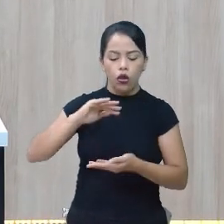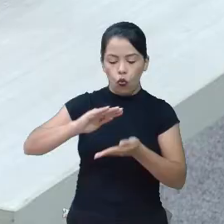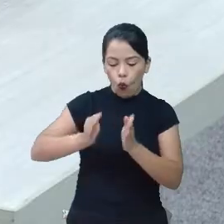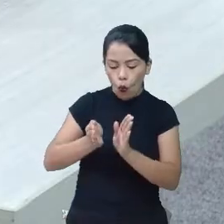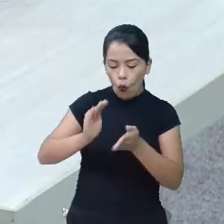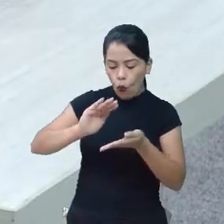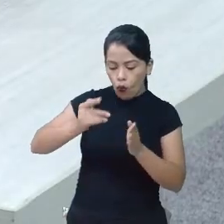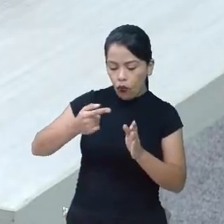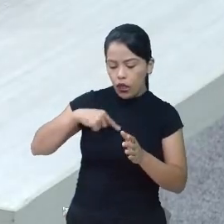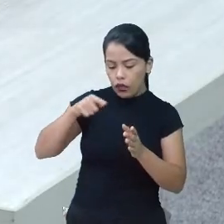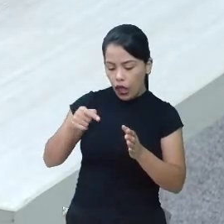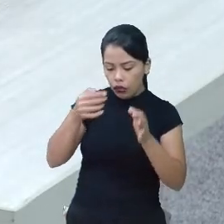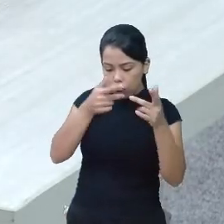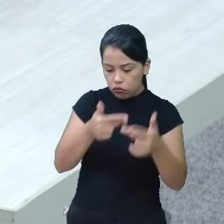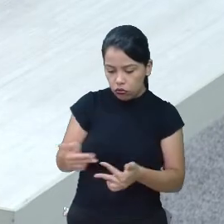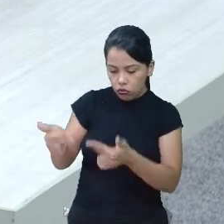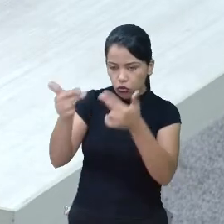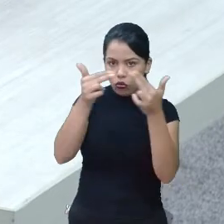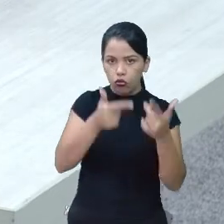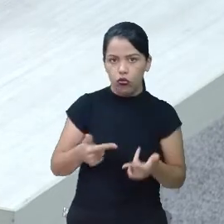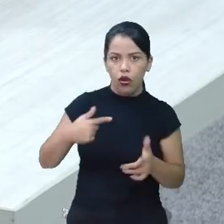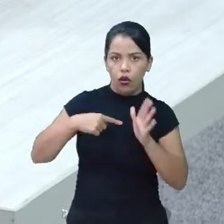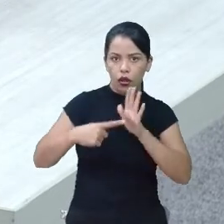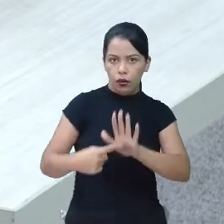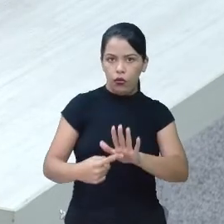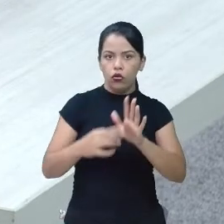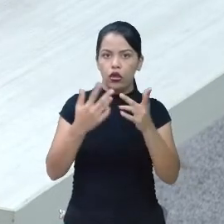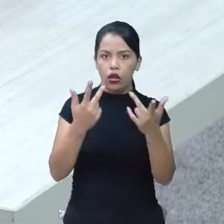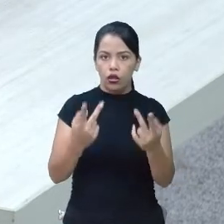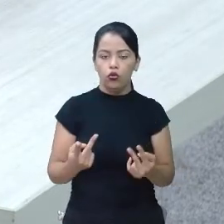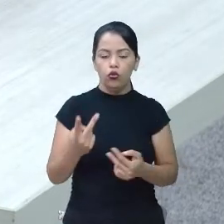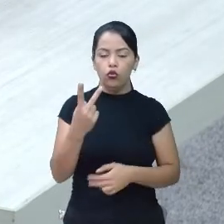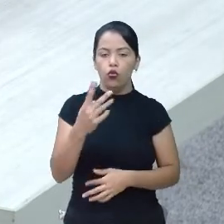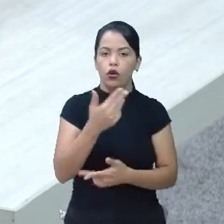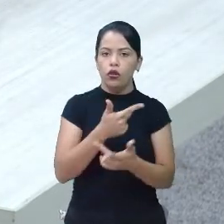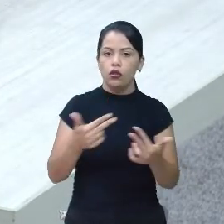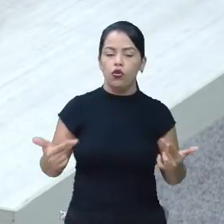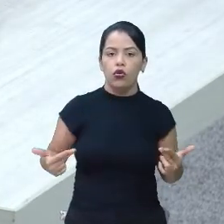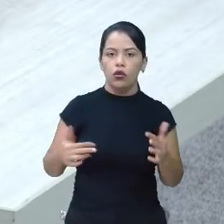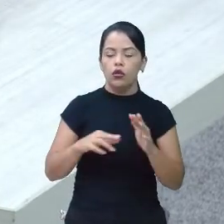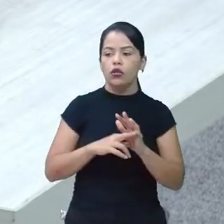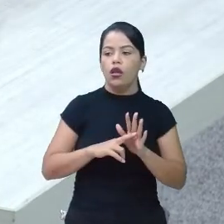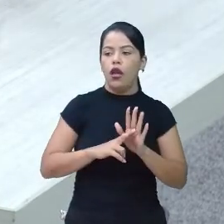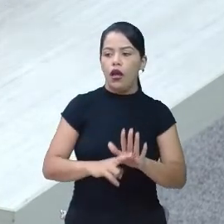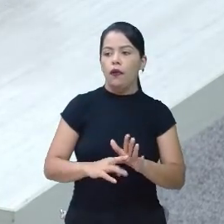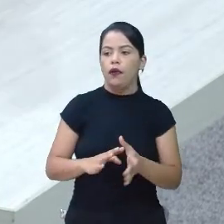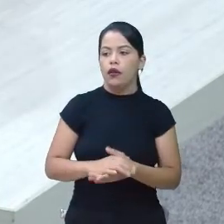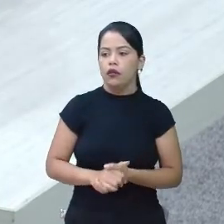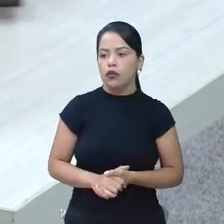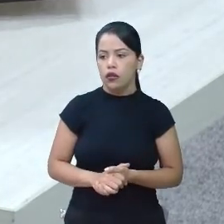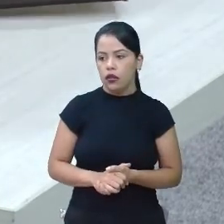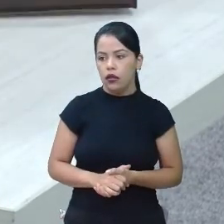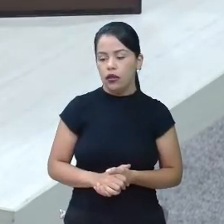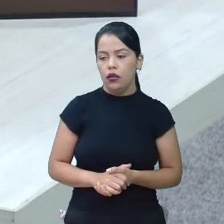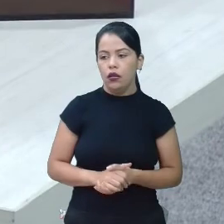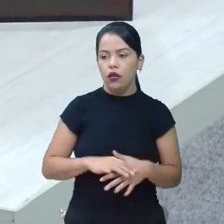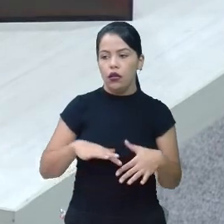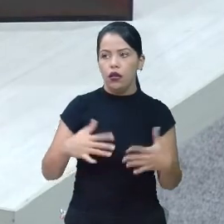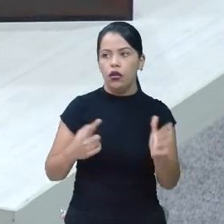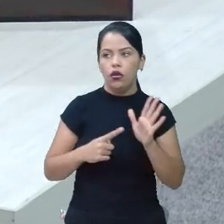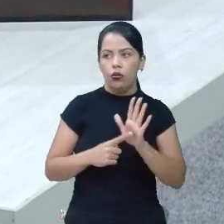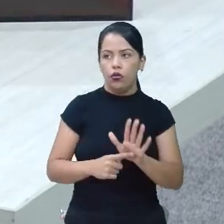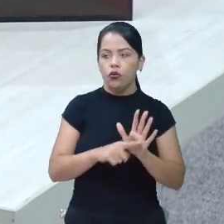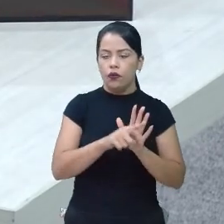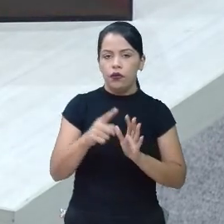aqui 2 coisas que representam essas formas. Deixa eu tirar essa para não ficar aparecendo nesse plano, né? Para ficar